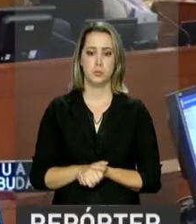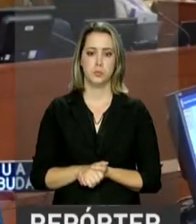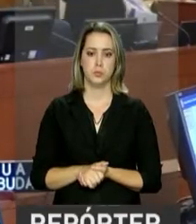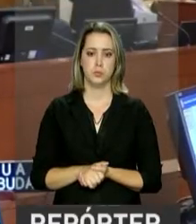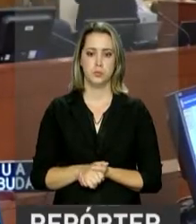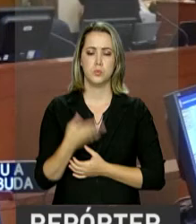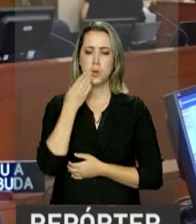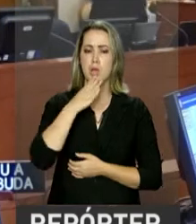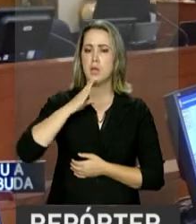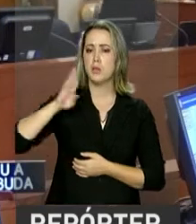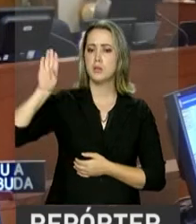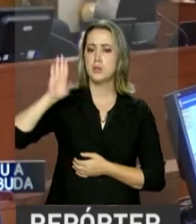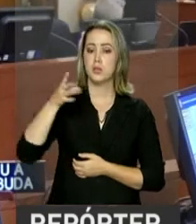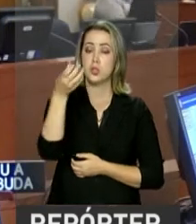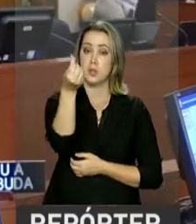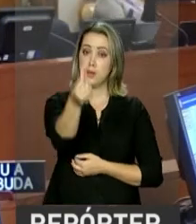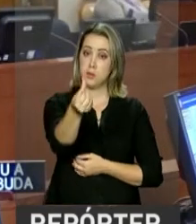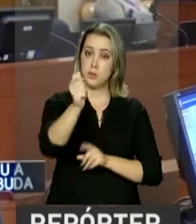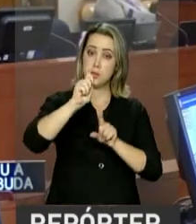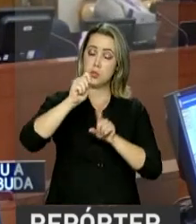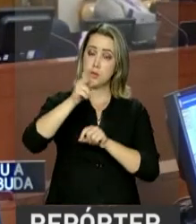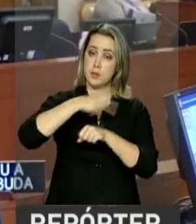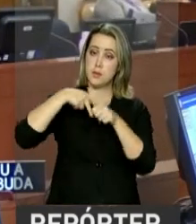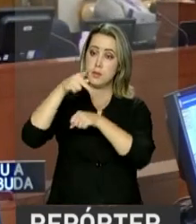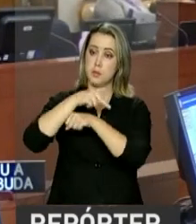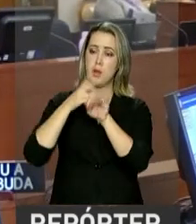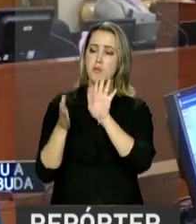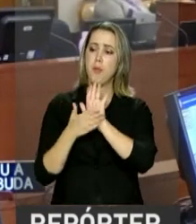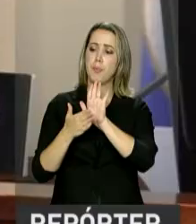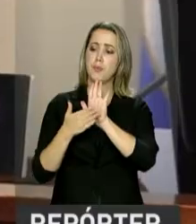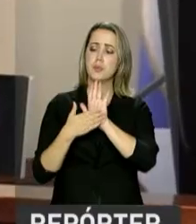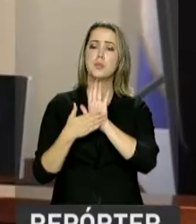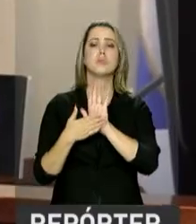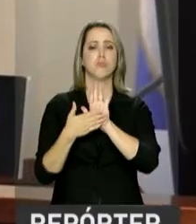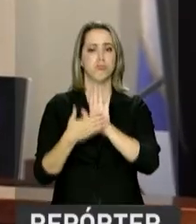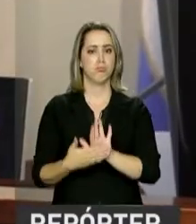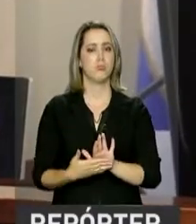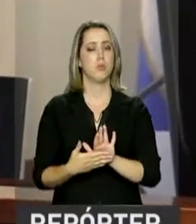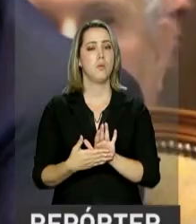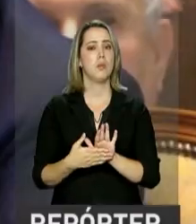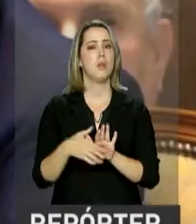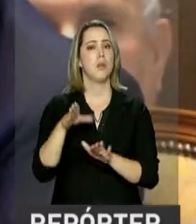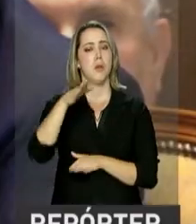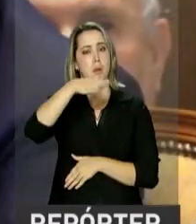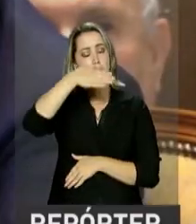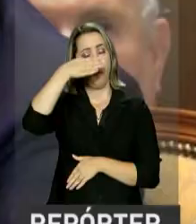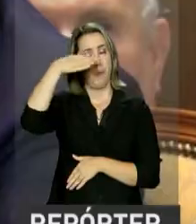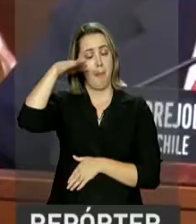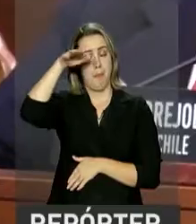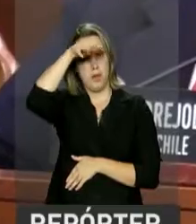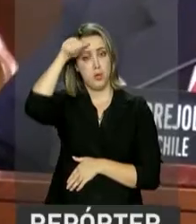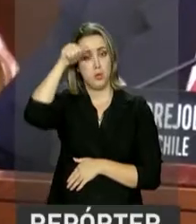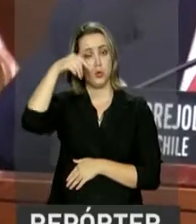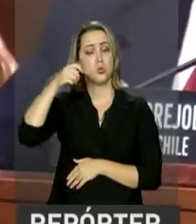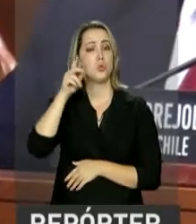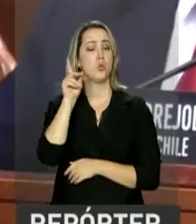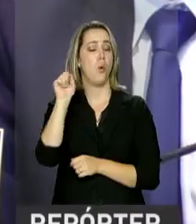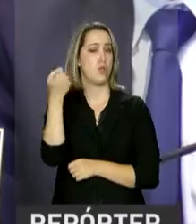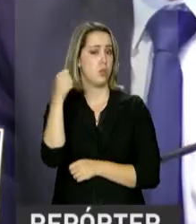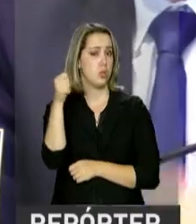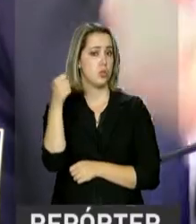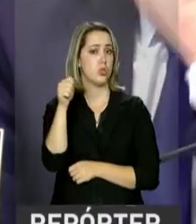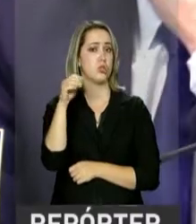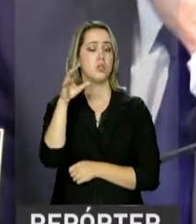candidatos de seis países apresentaram suas propostas por mês e méxico argentina chile